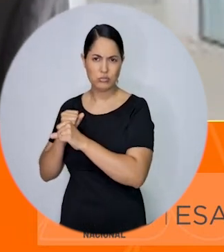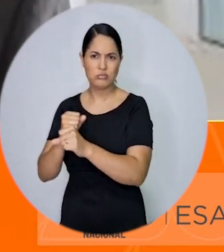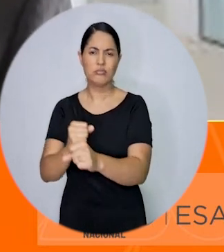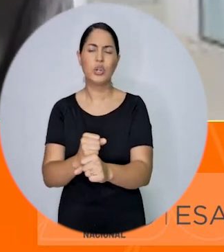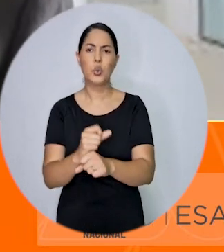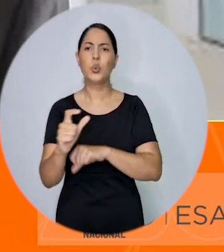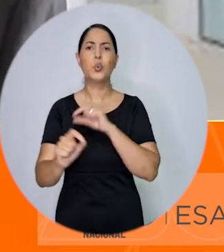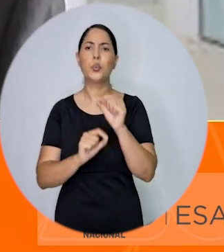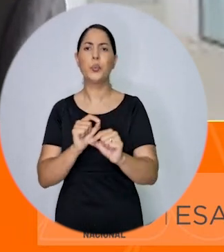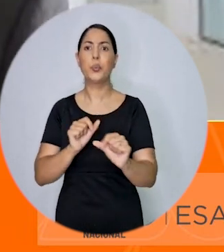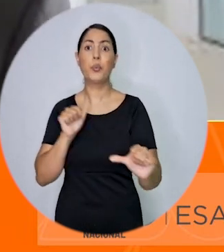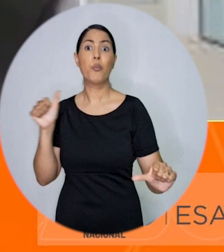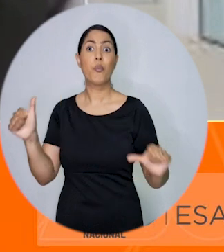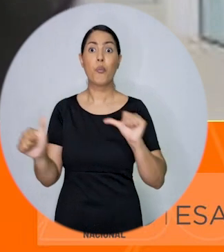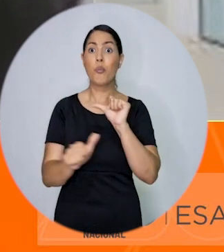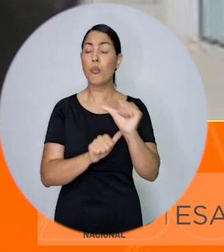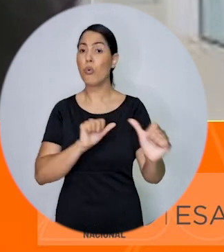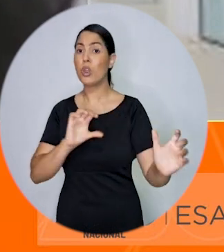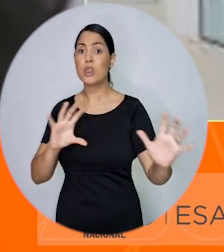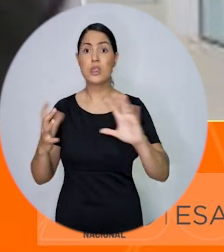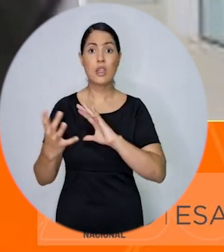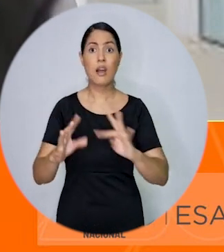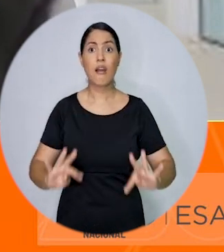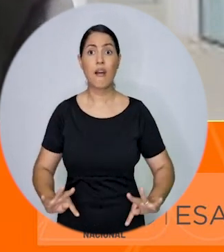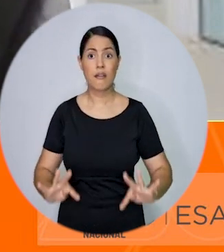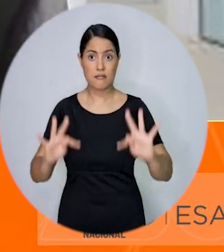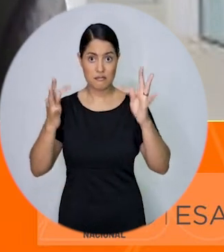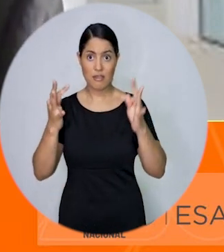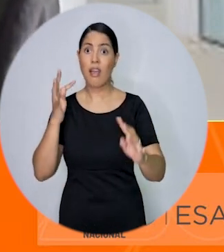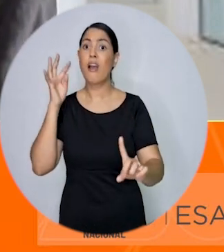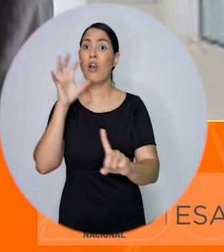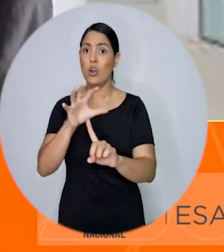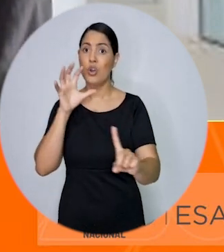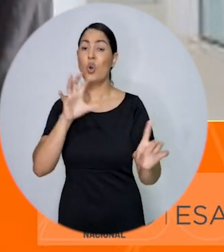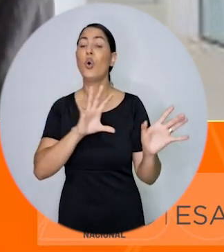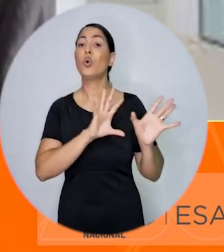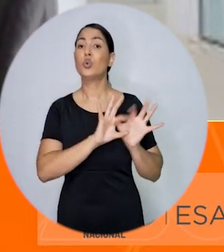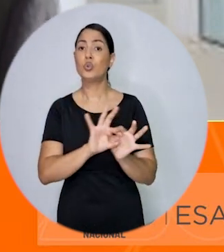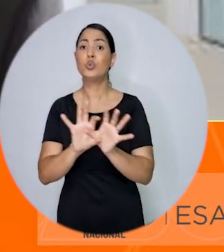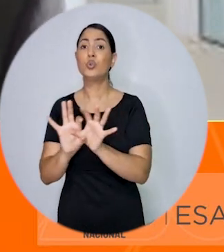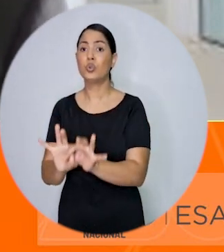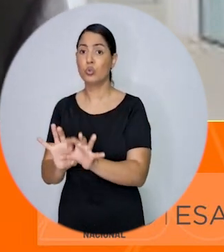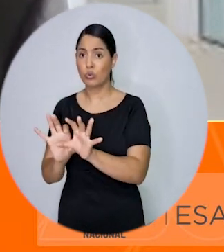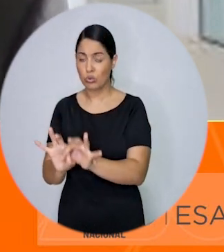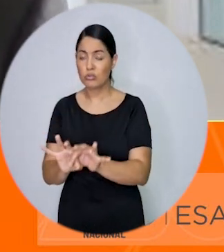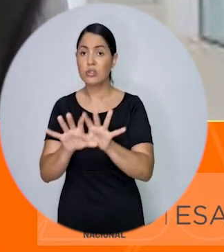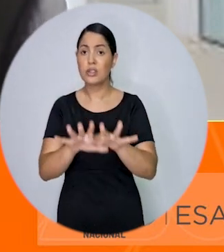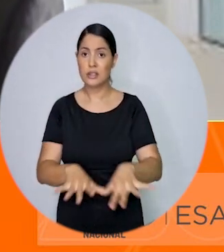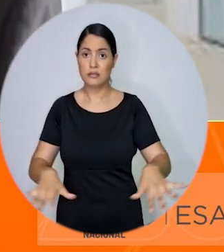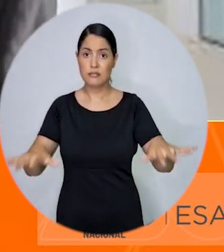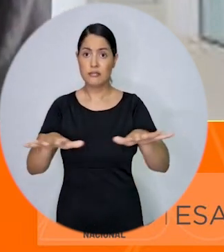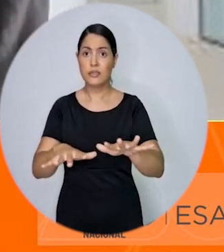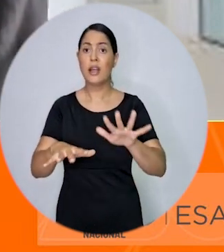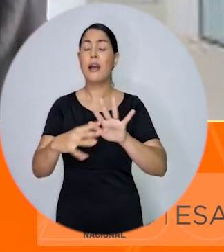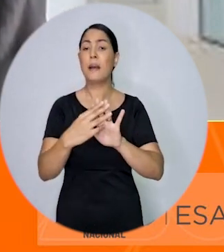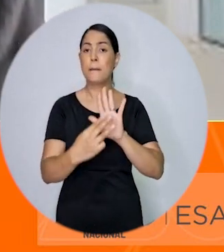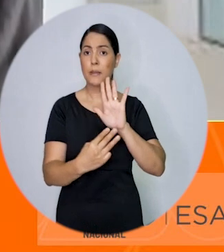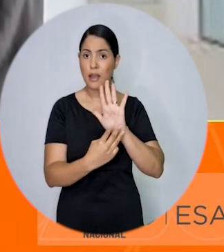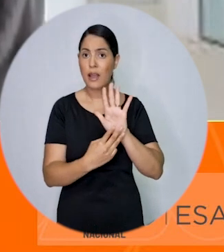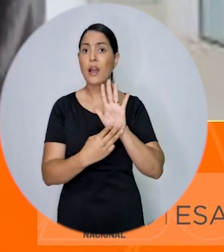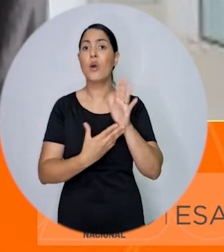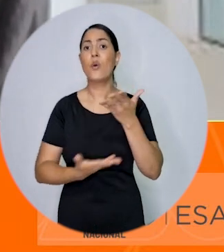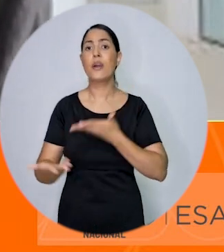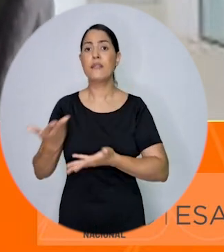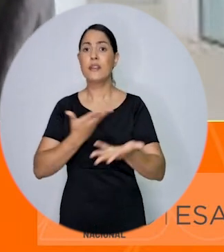para cá, uma transformação proporcionada pela tecnologia nos meios e nos métodos